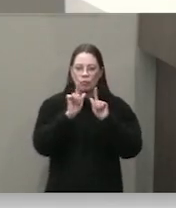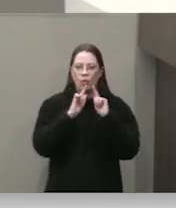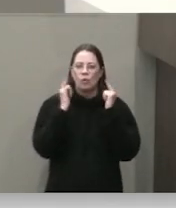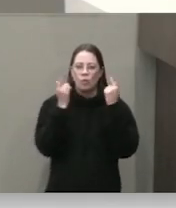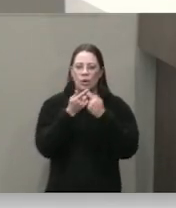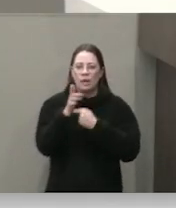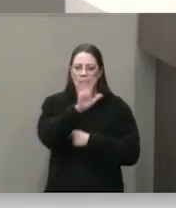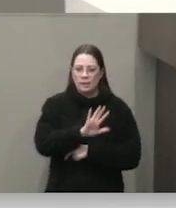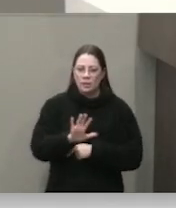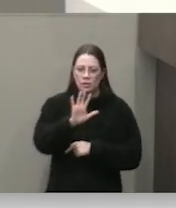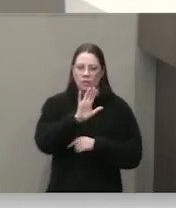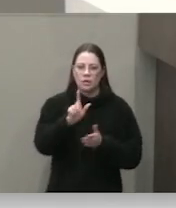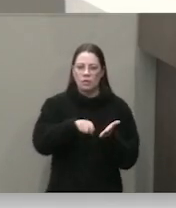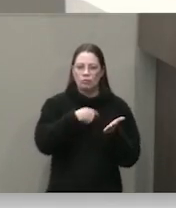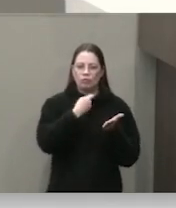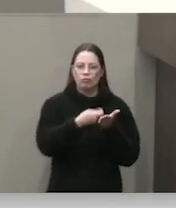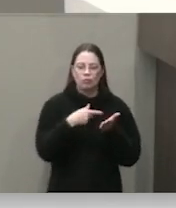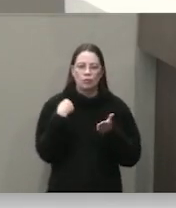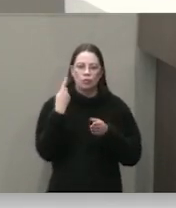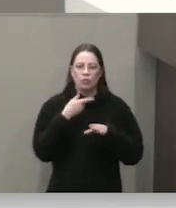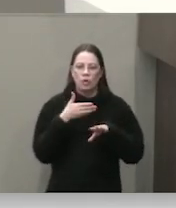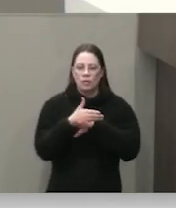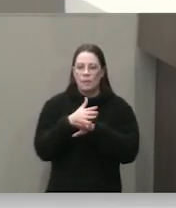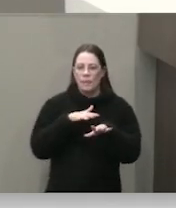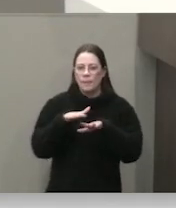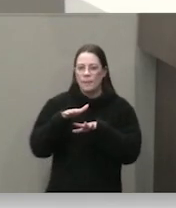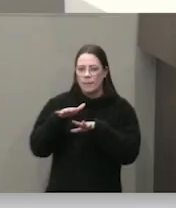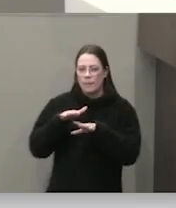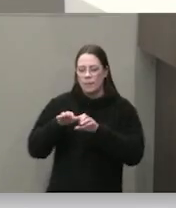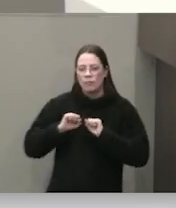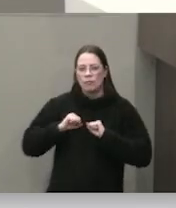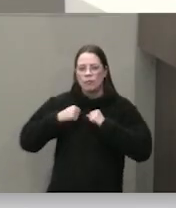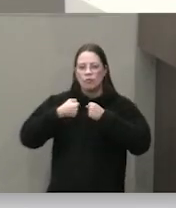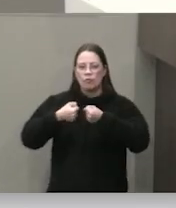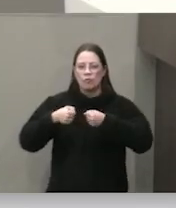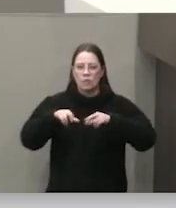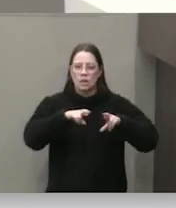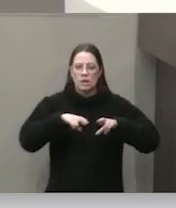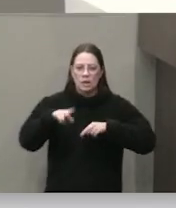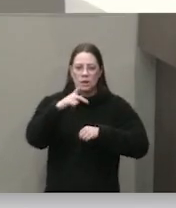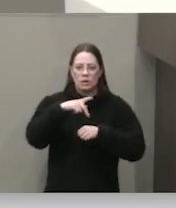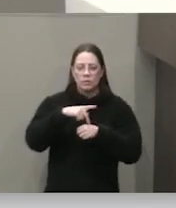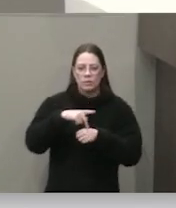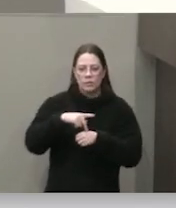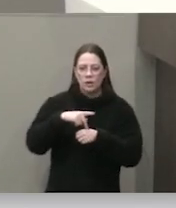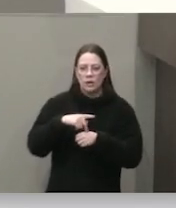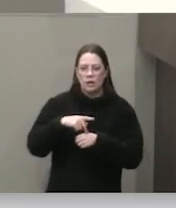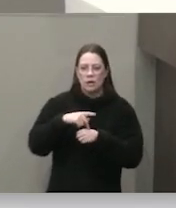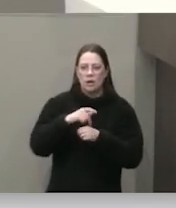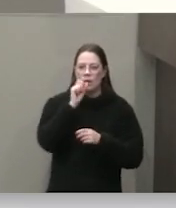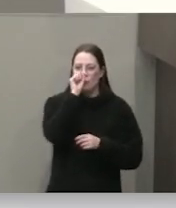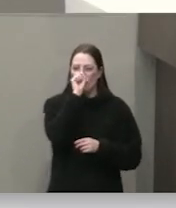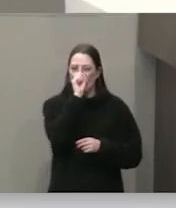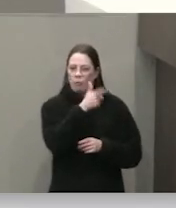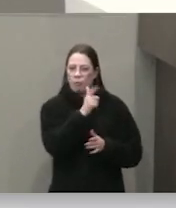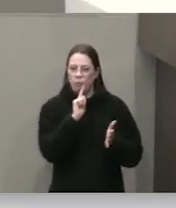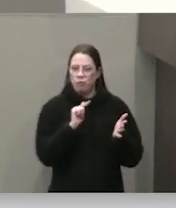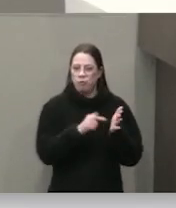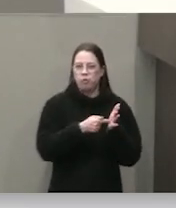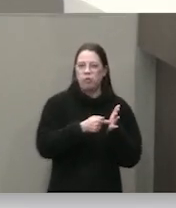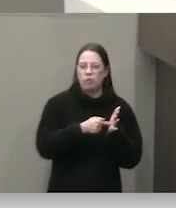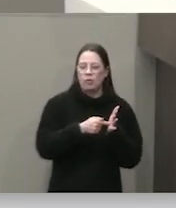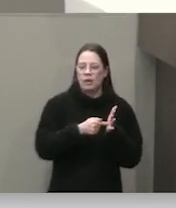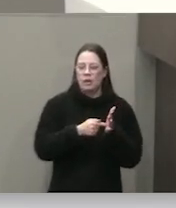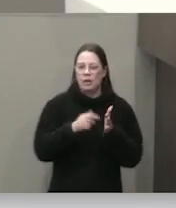de transformação. Somos parte de um movimento coletivo que em todas as regiões do país vem denunciando a